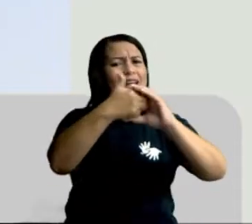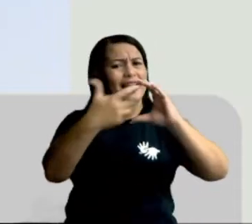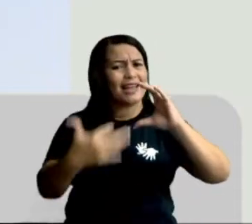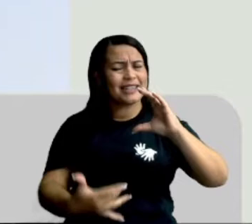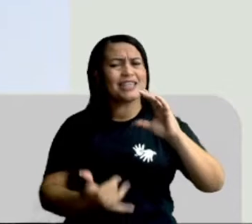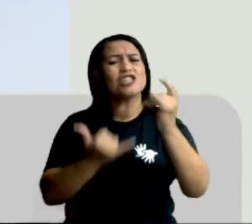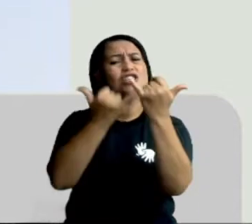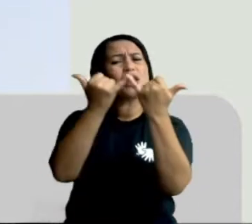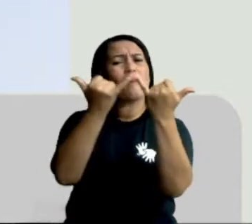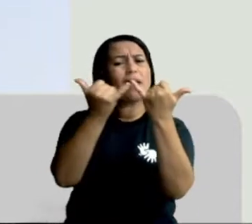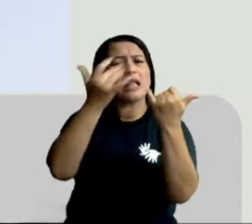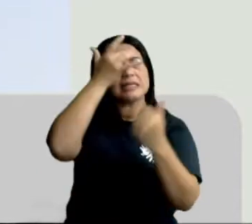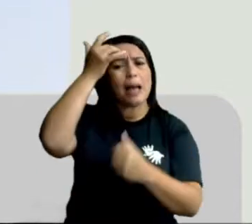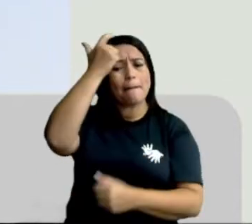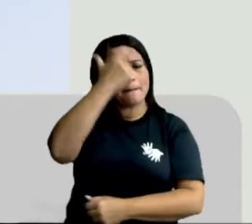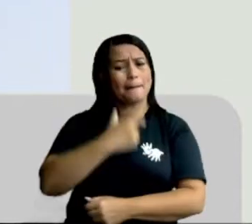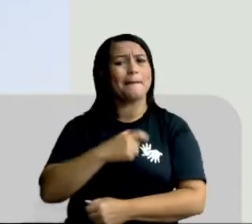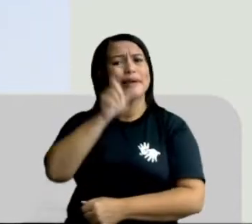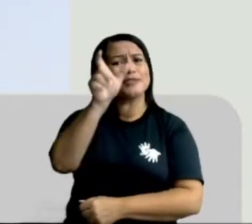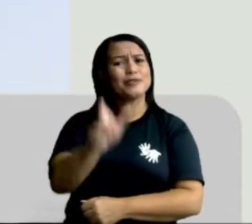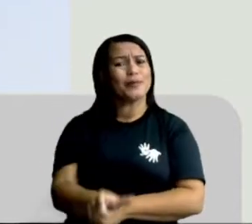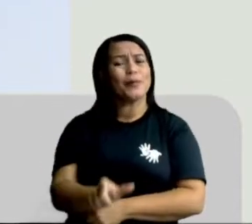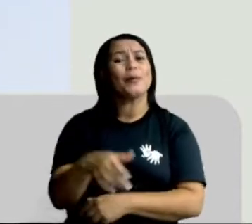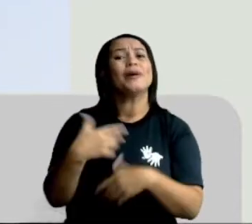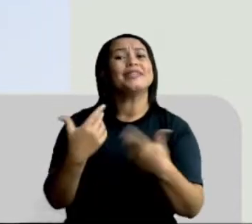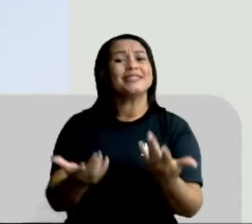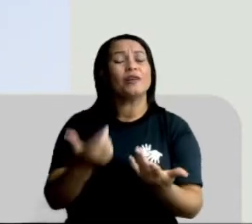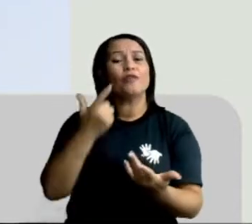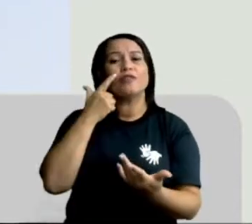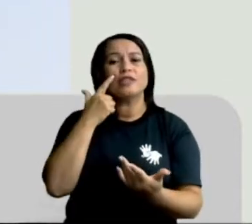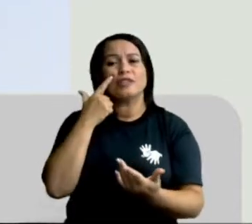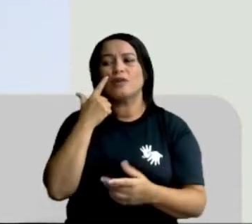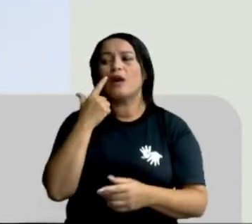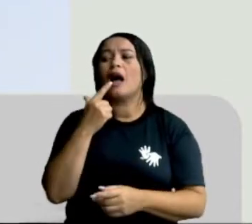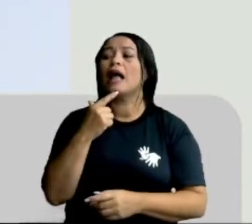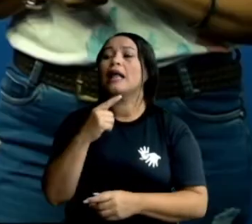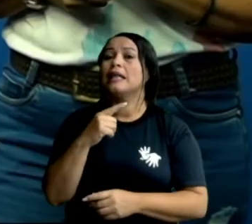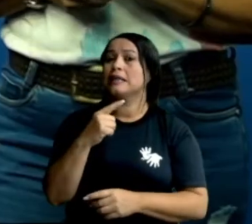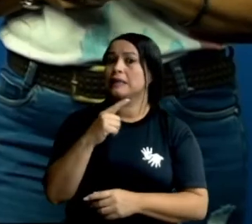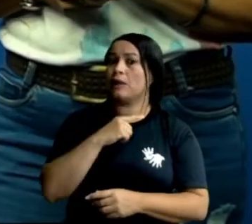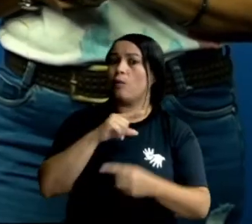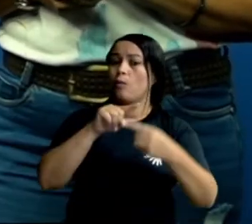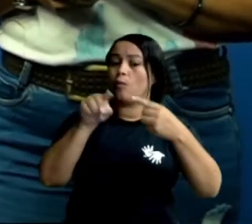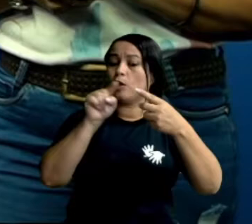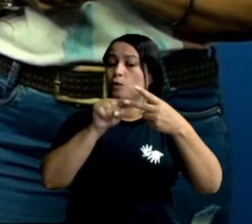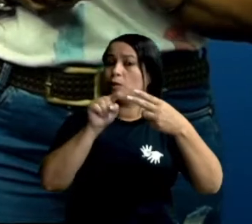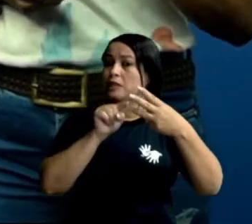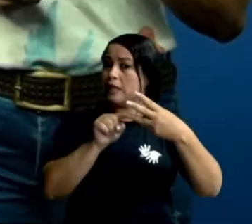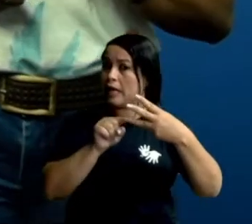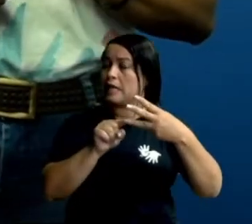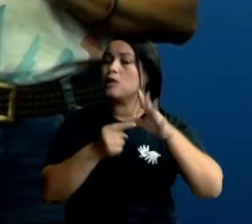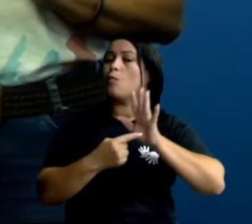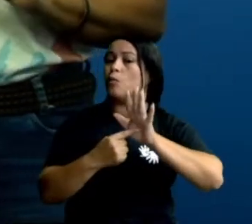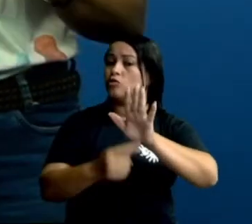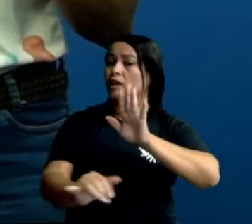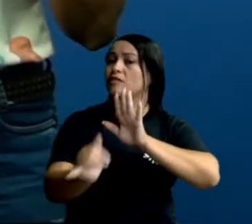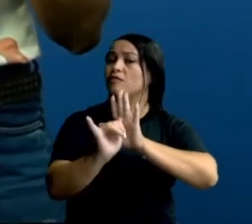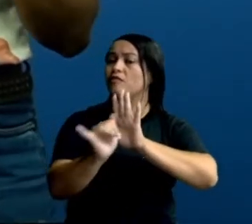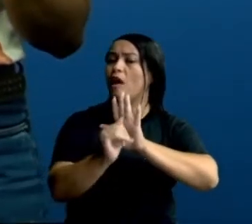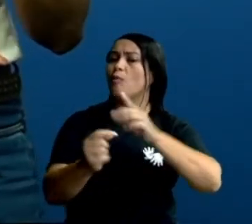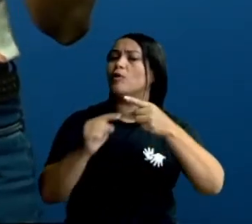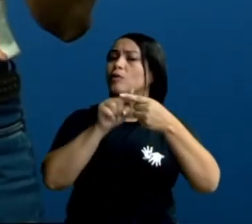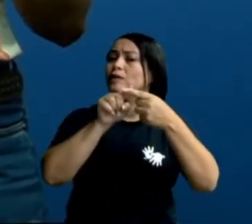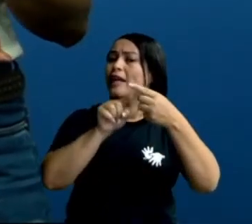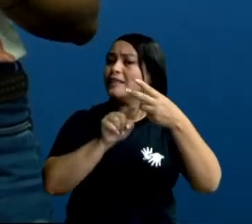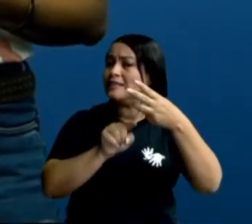características semelhantes à dos seres humanos. Então eu apresentei para vocês 3 fábulas. Nessas 3 fábulas a